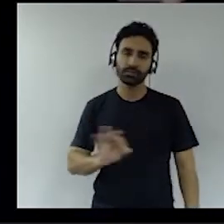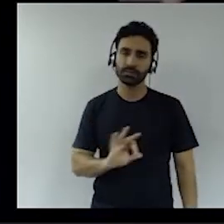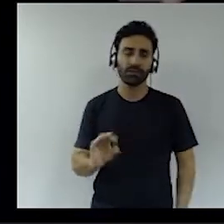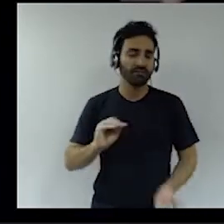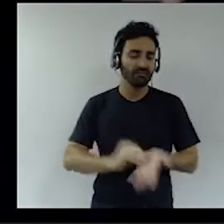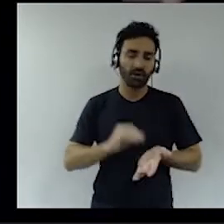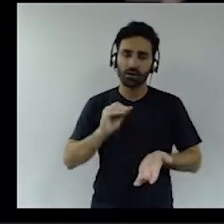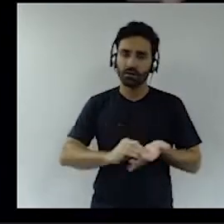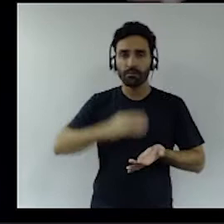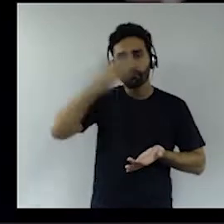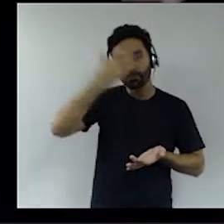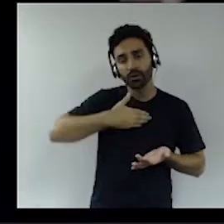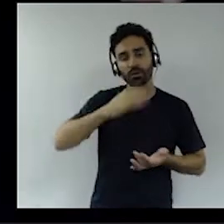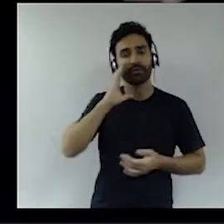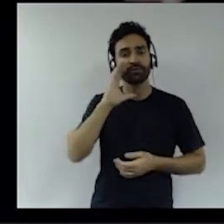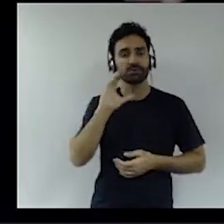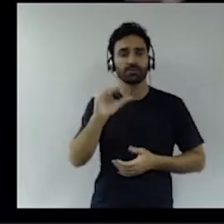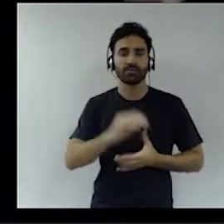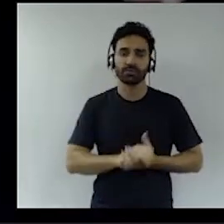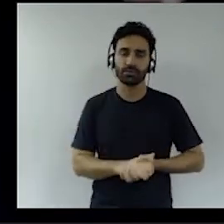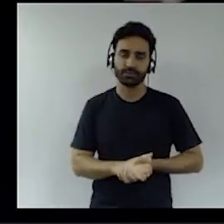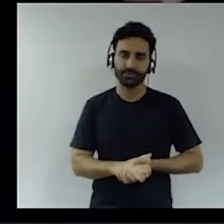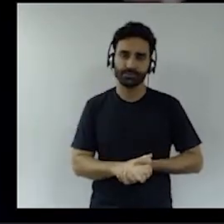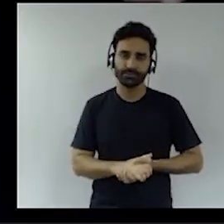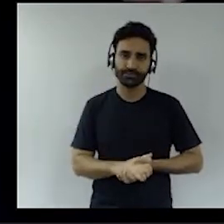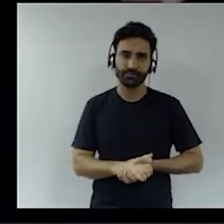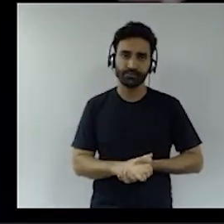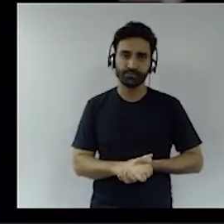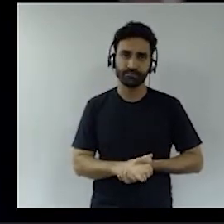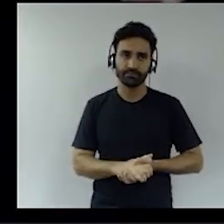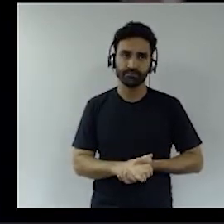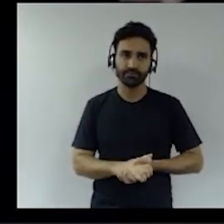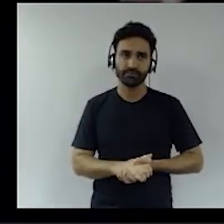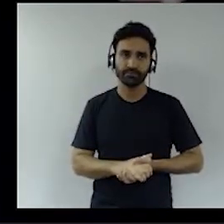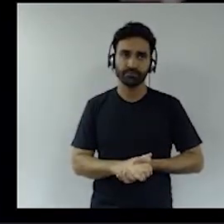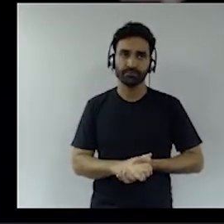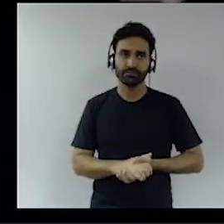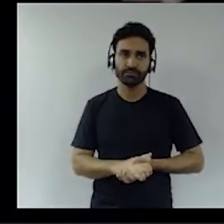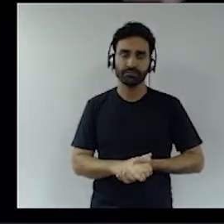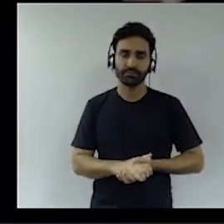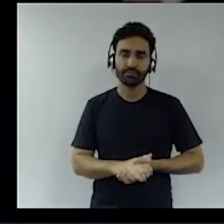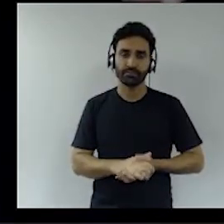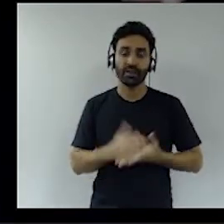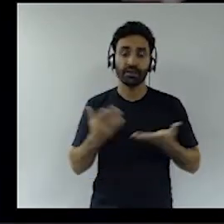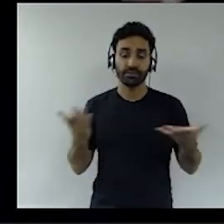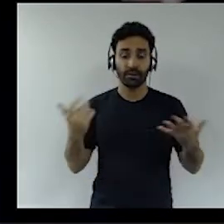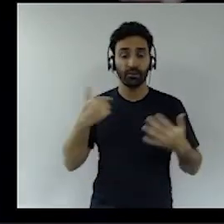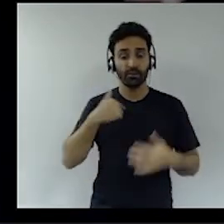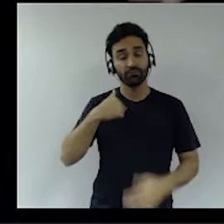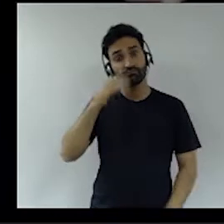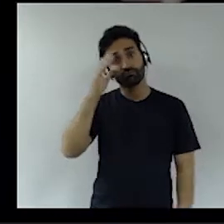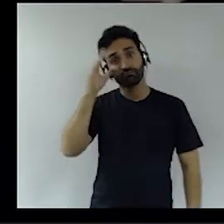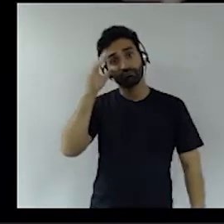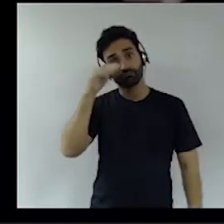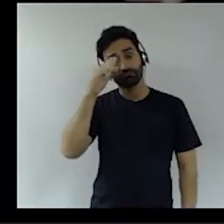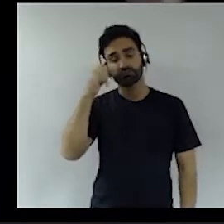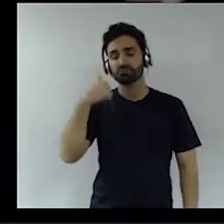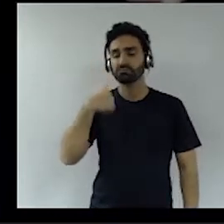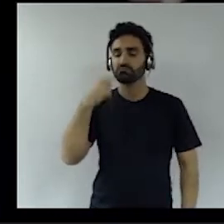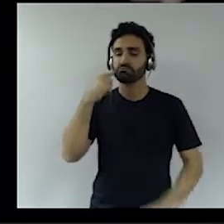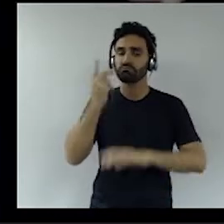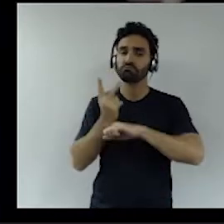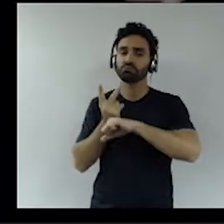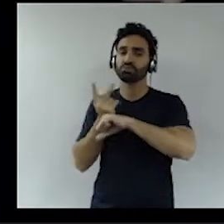se contrapor. Isso me trouxe, senhores, a curiosidade, e eu fui